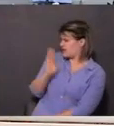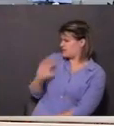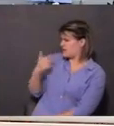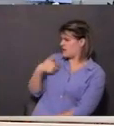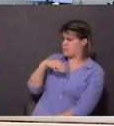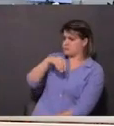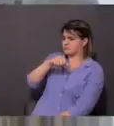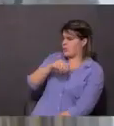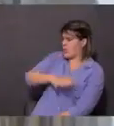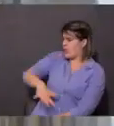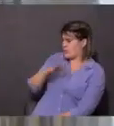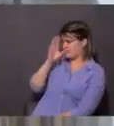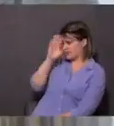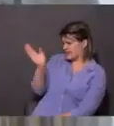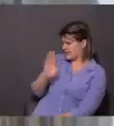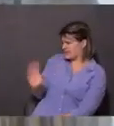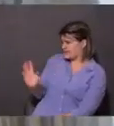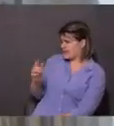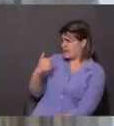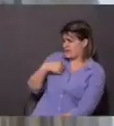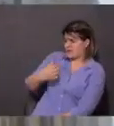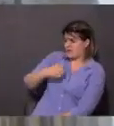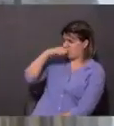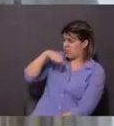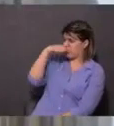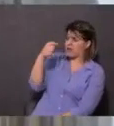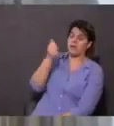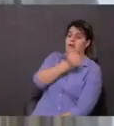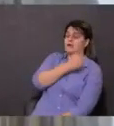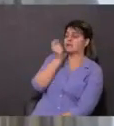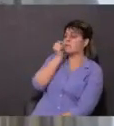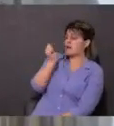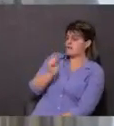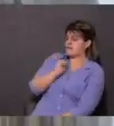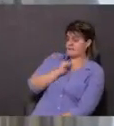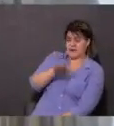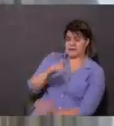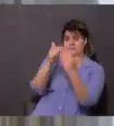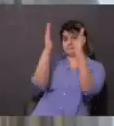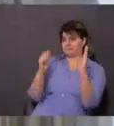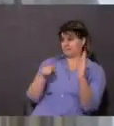Did you not know that I must be in my father's house?